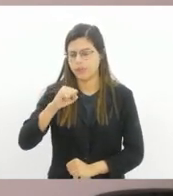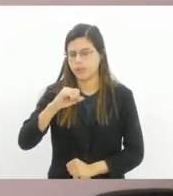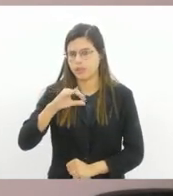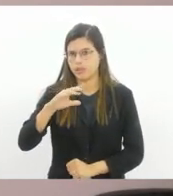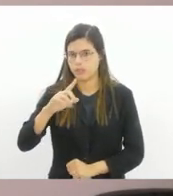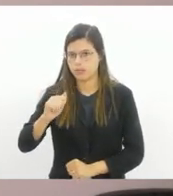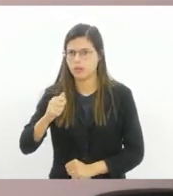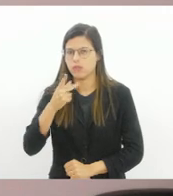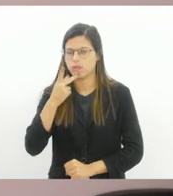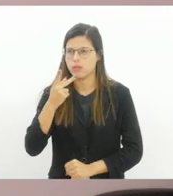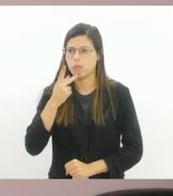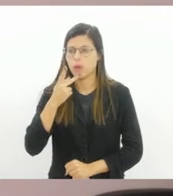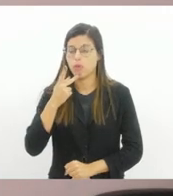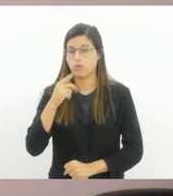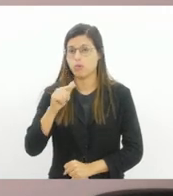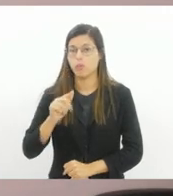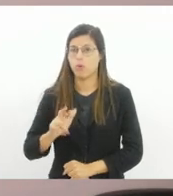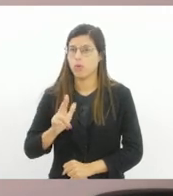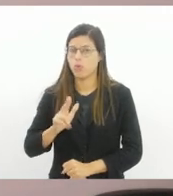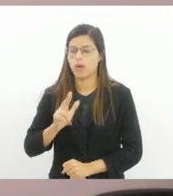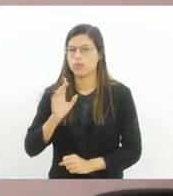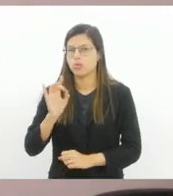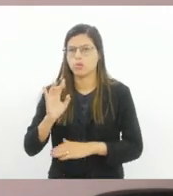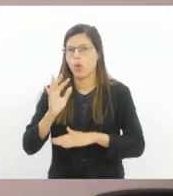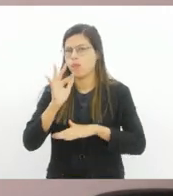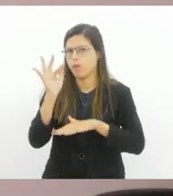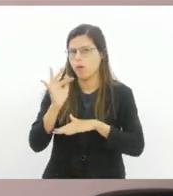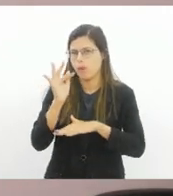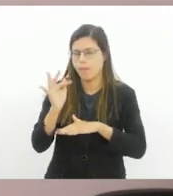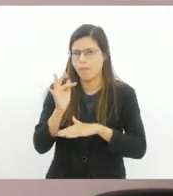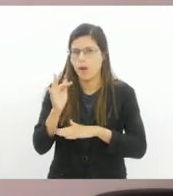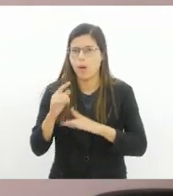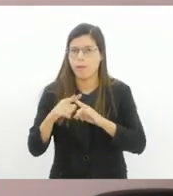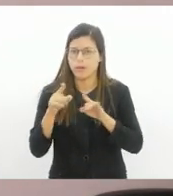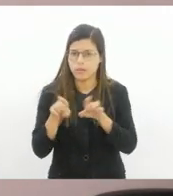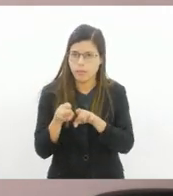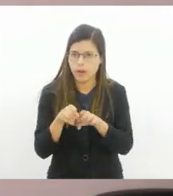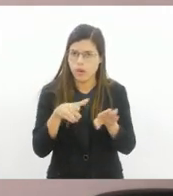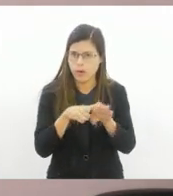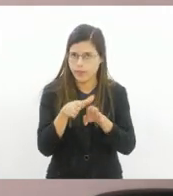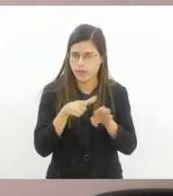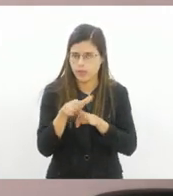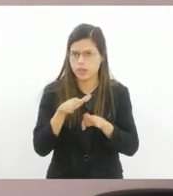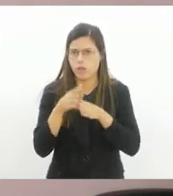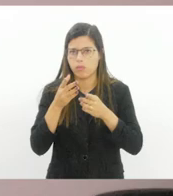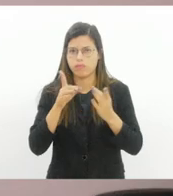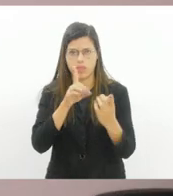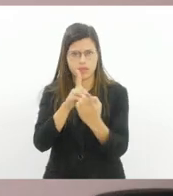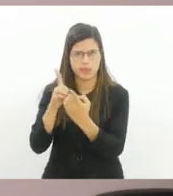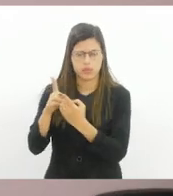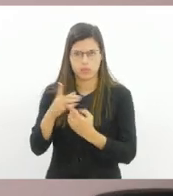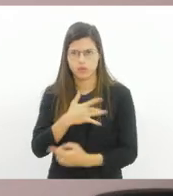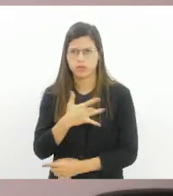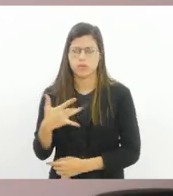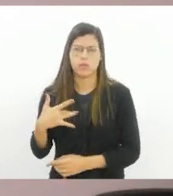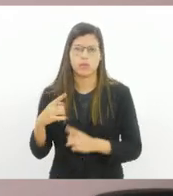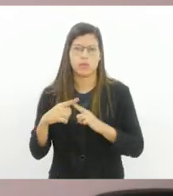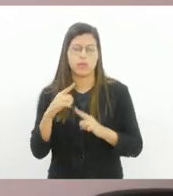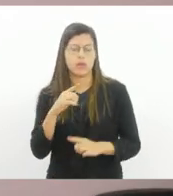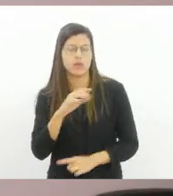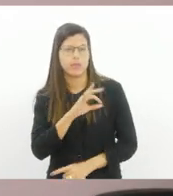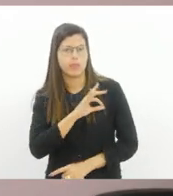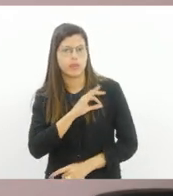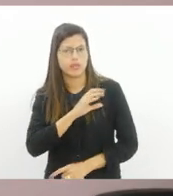da denúncia formal e oficial, são espaços de orientação, acolhimento, atendimento em saúde, mas a Polícia Civil